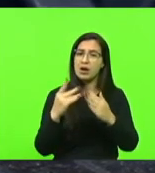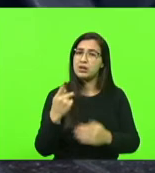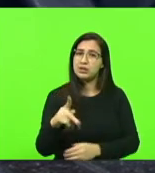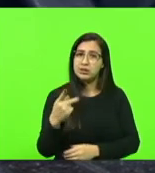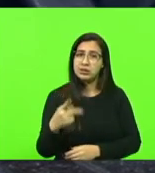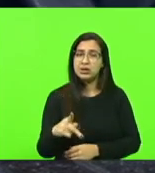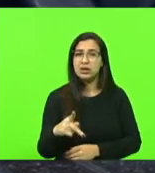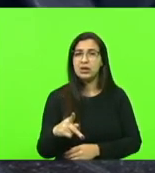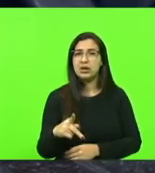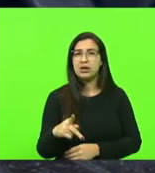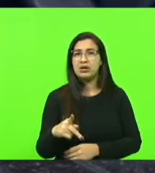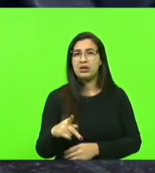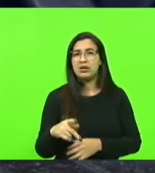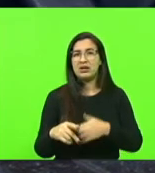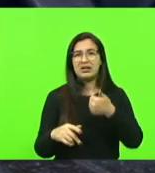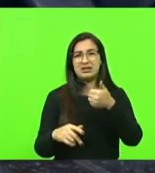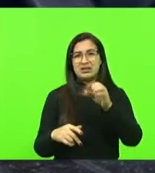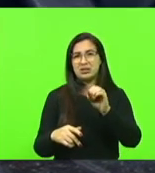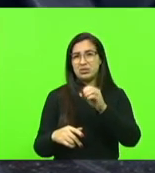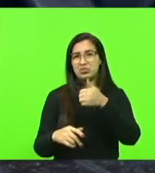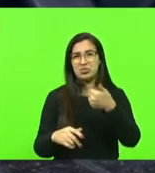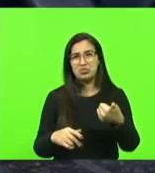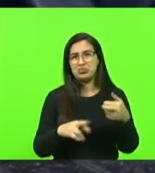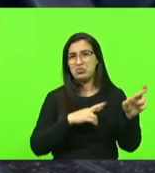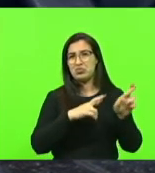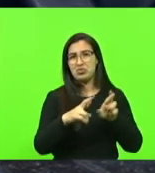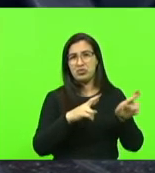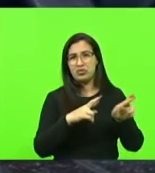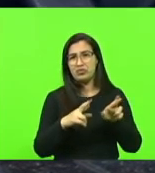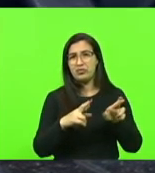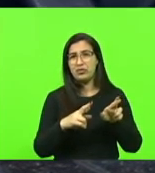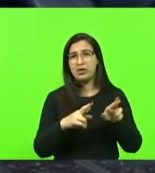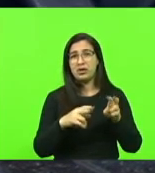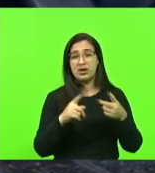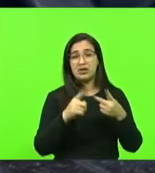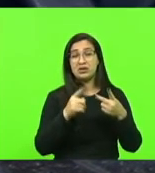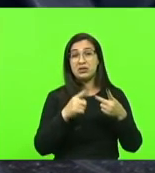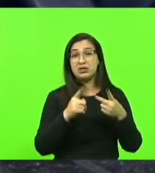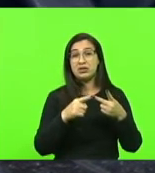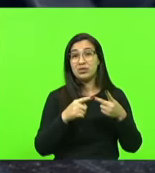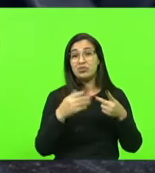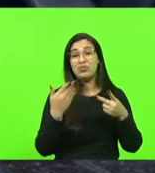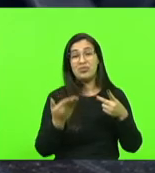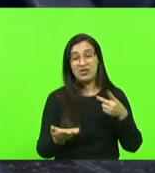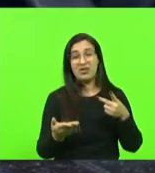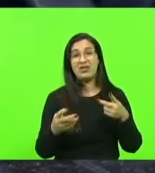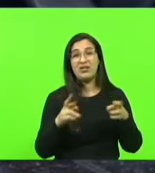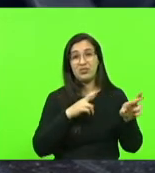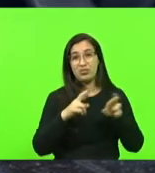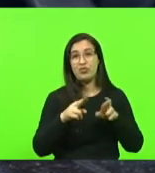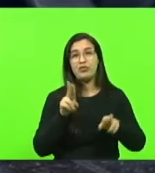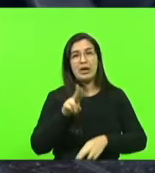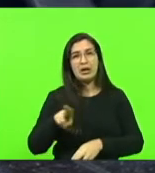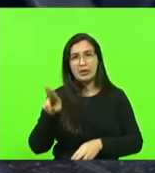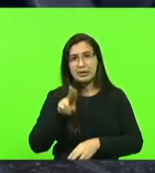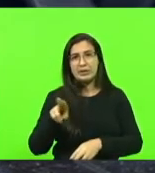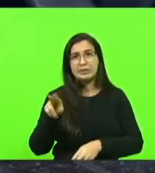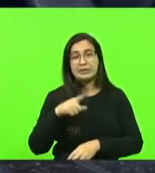101, a rodovia disparada mais utilizada pela economia catarinense, que